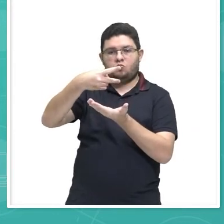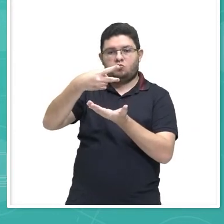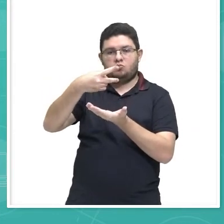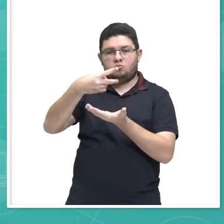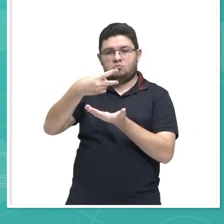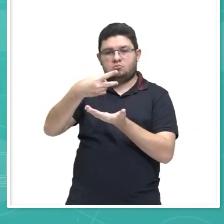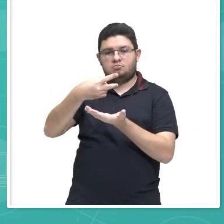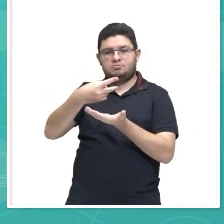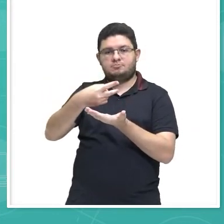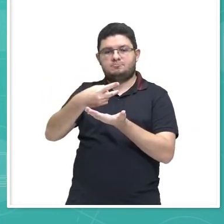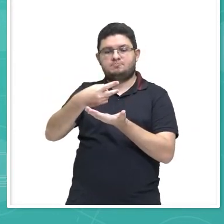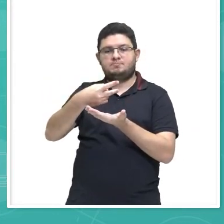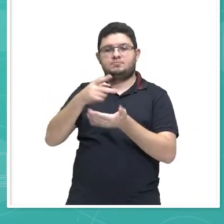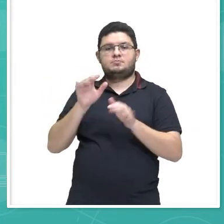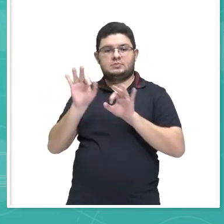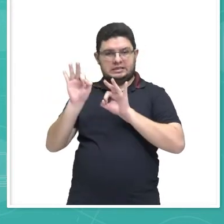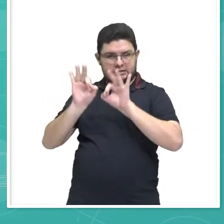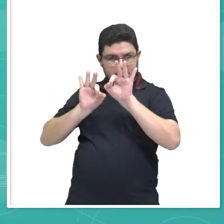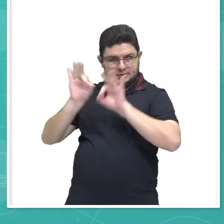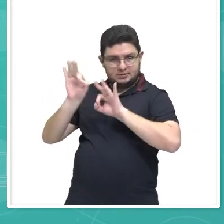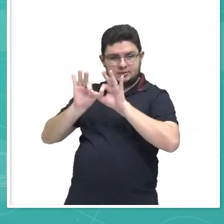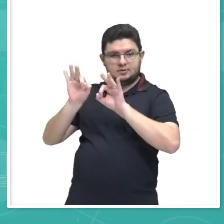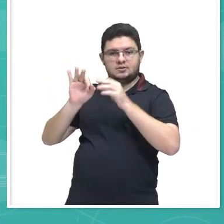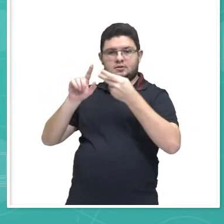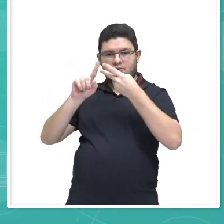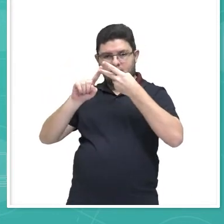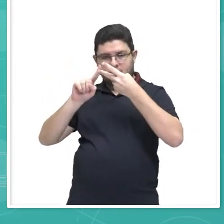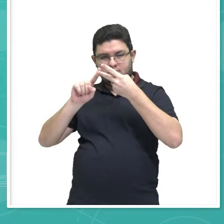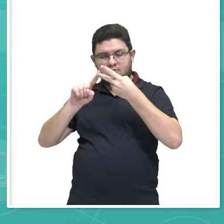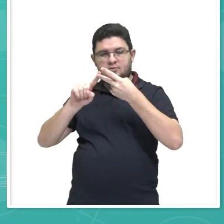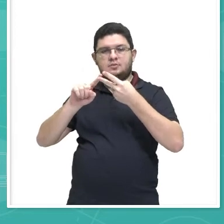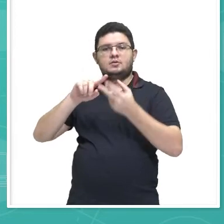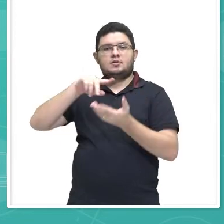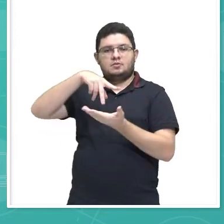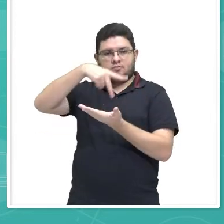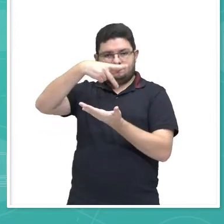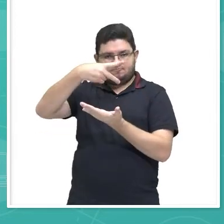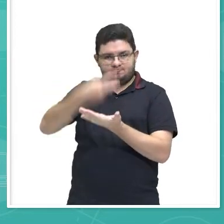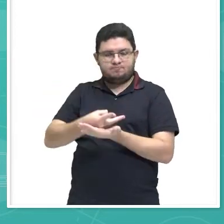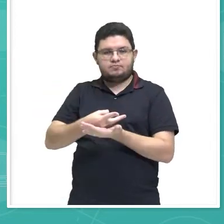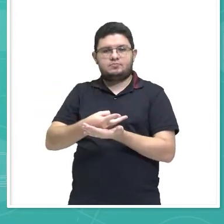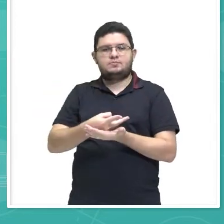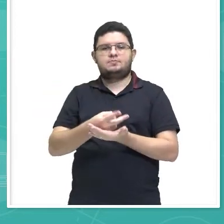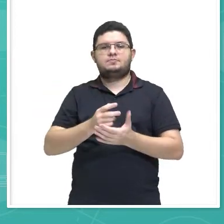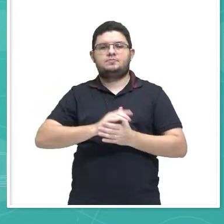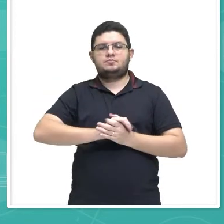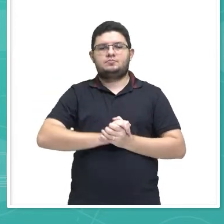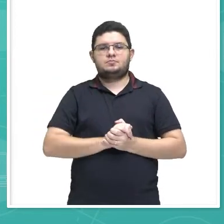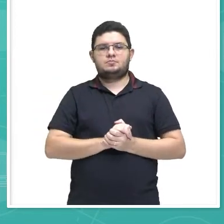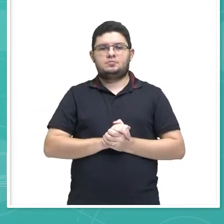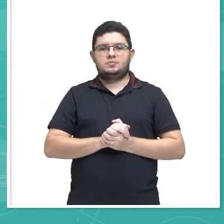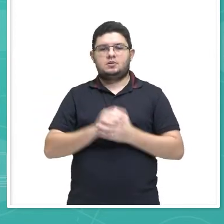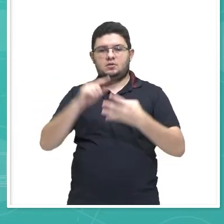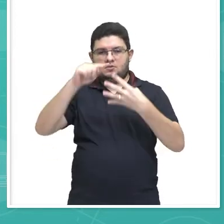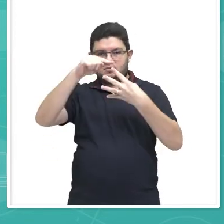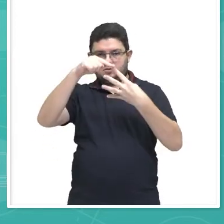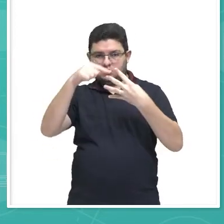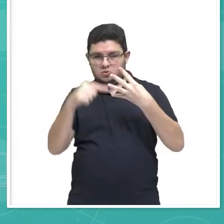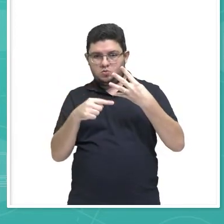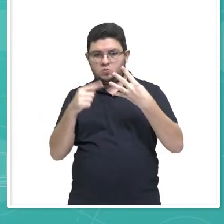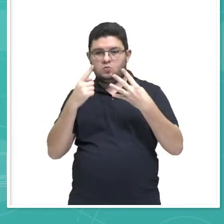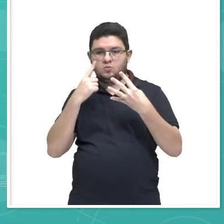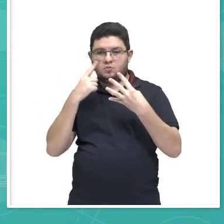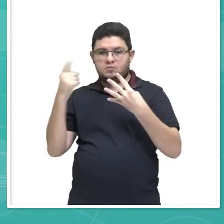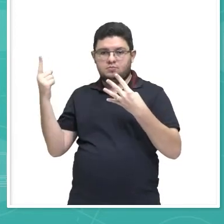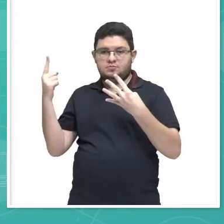vem a preparação, depois a aplicação e, por último, a finalização do movimento. Certo? Então, ele